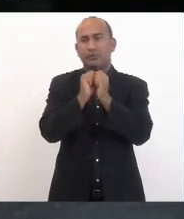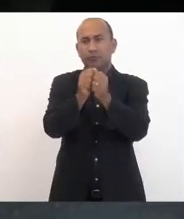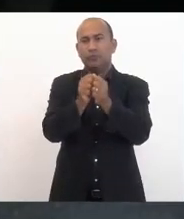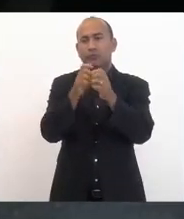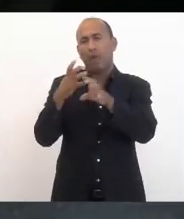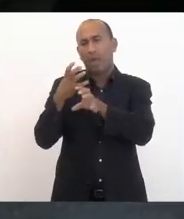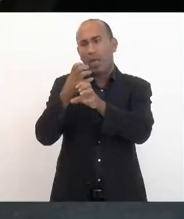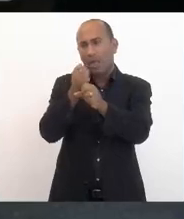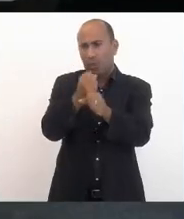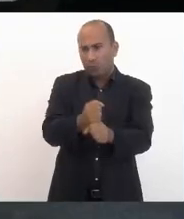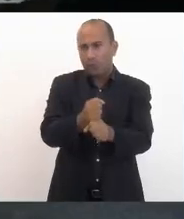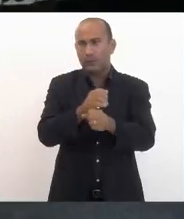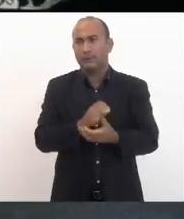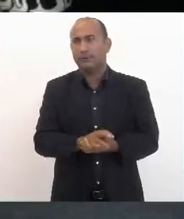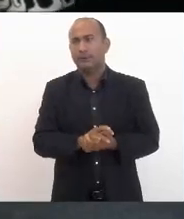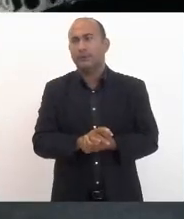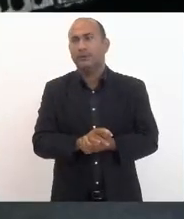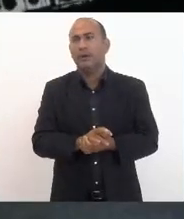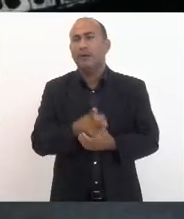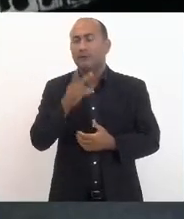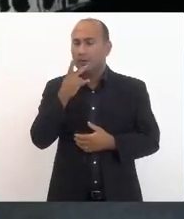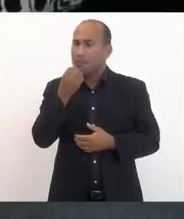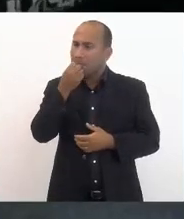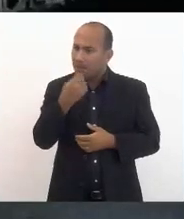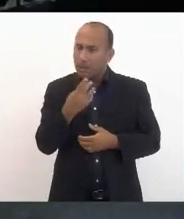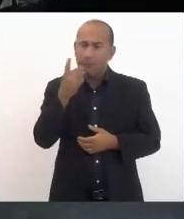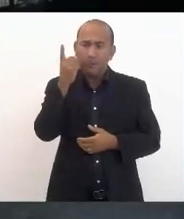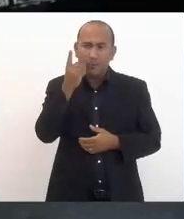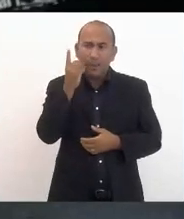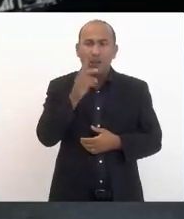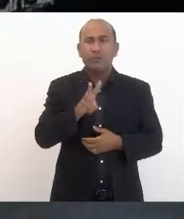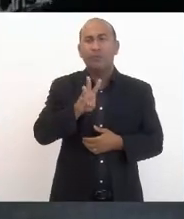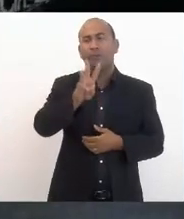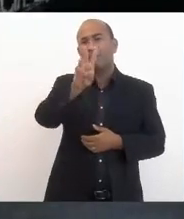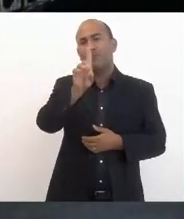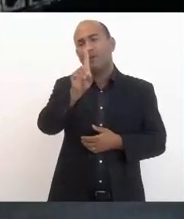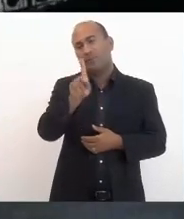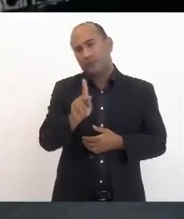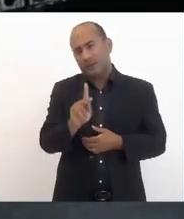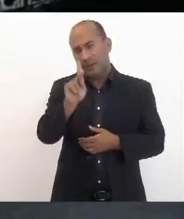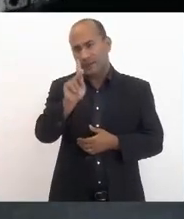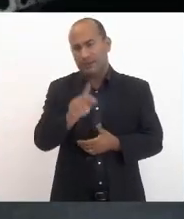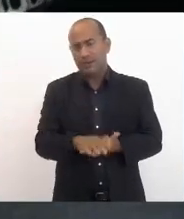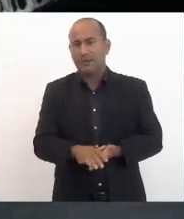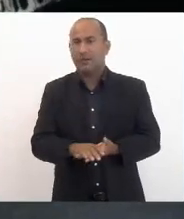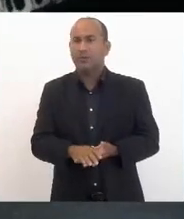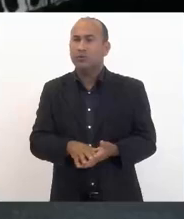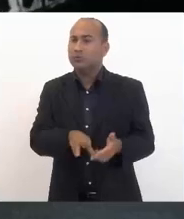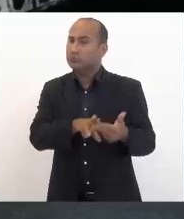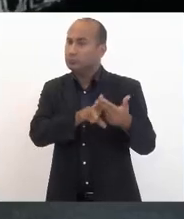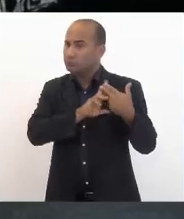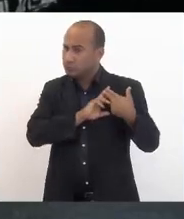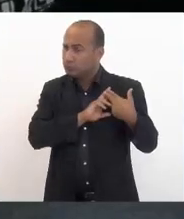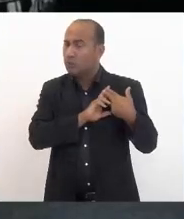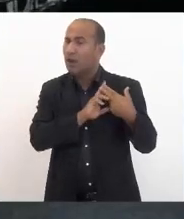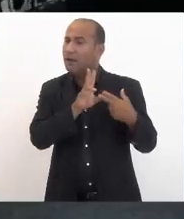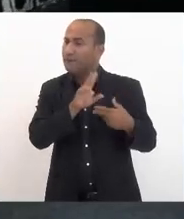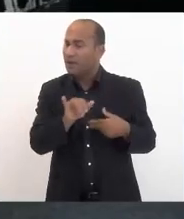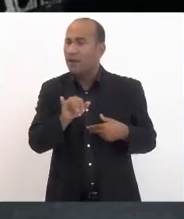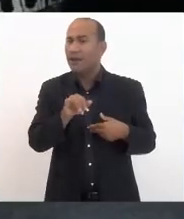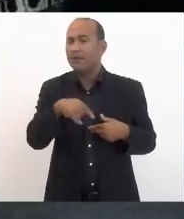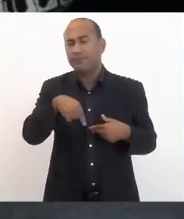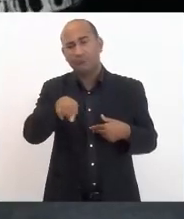de Contas. Falou bem o deputado Valdeque. Os gestores vão, os auditores